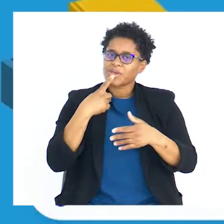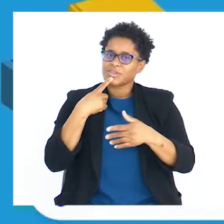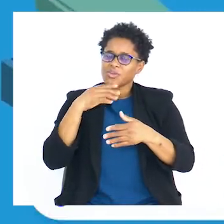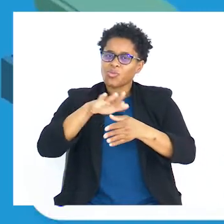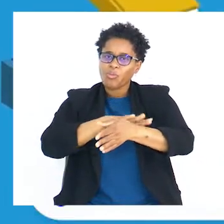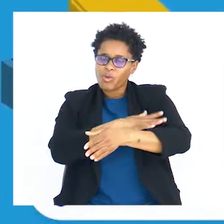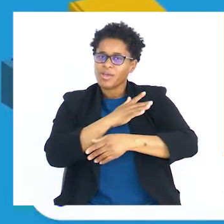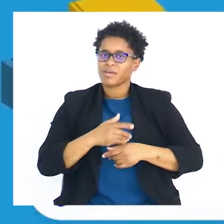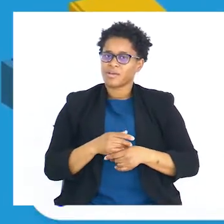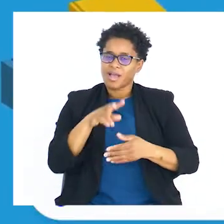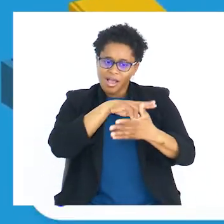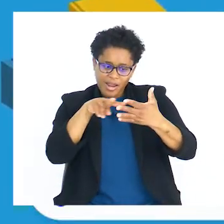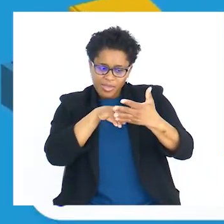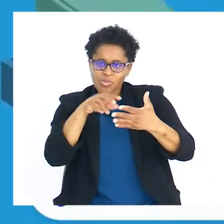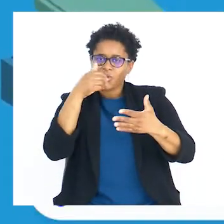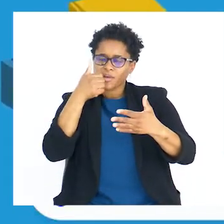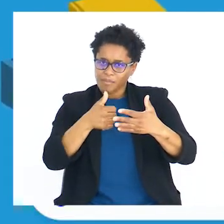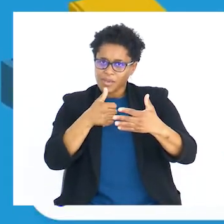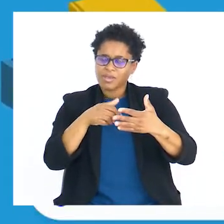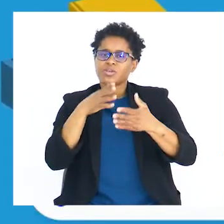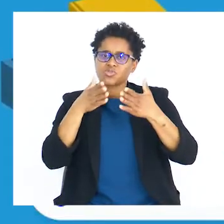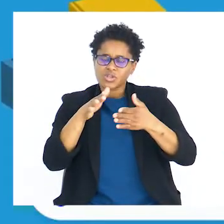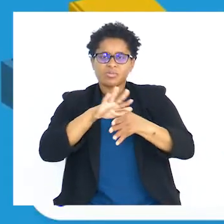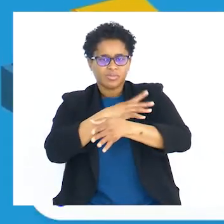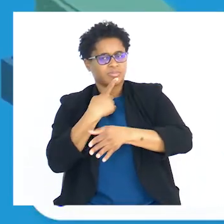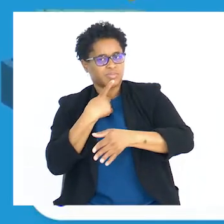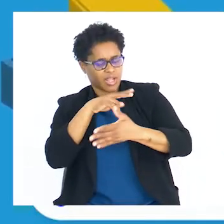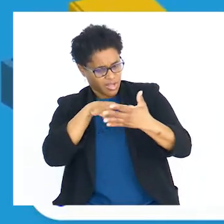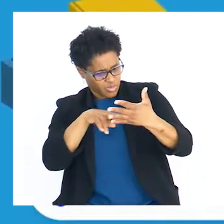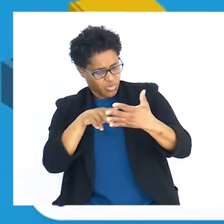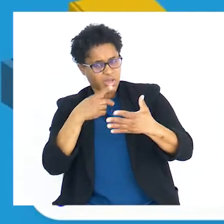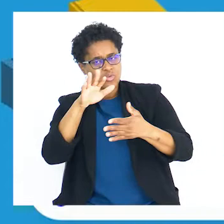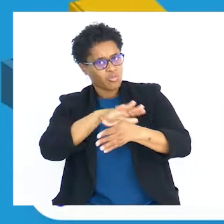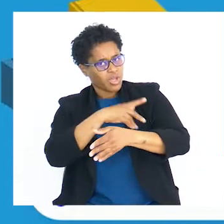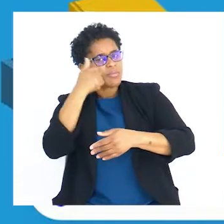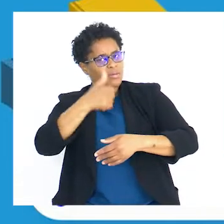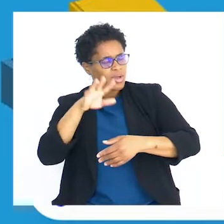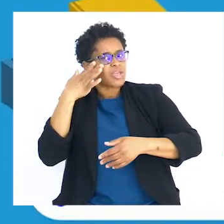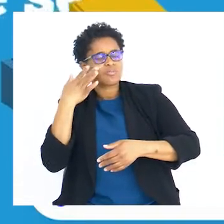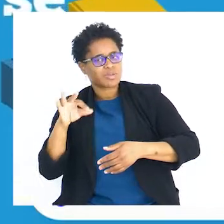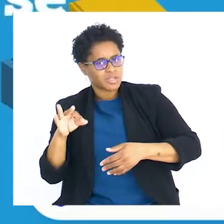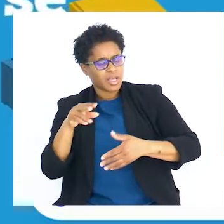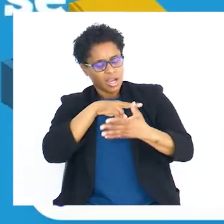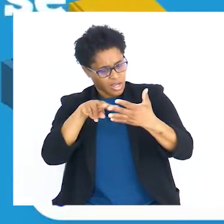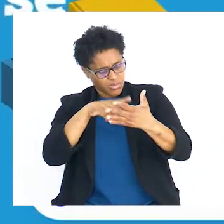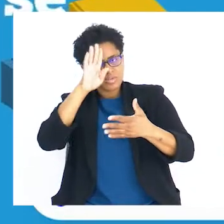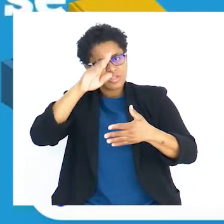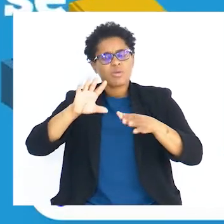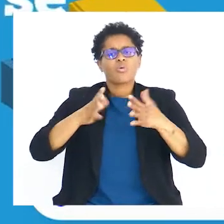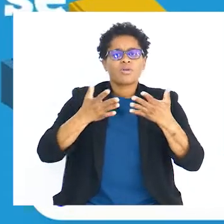do poema. A leitura de um poema é especial. O leitor tem que saber quando são as